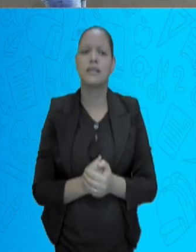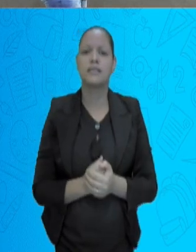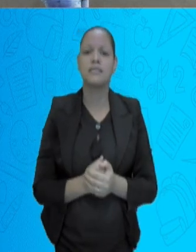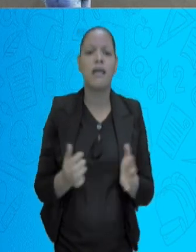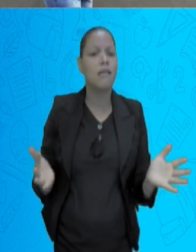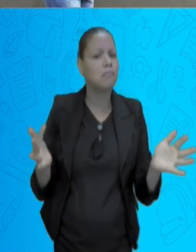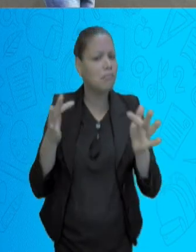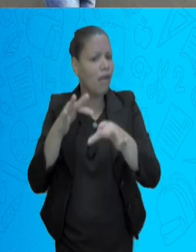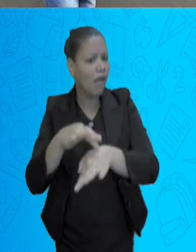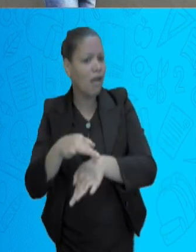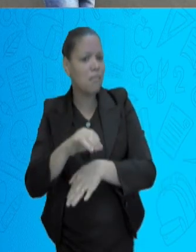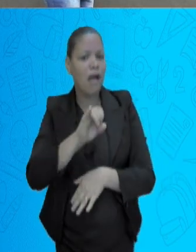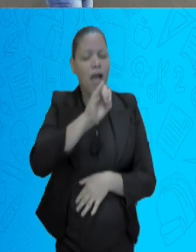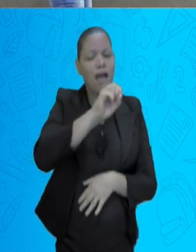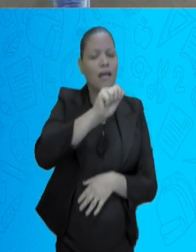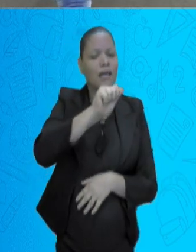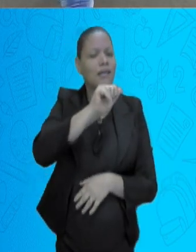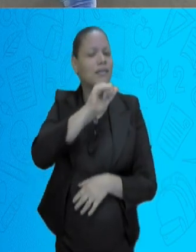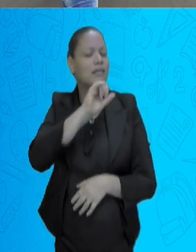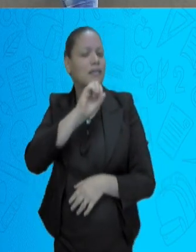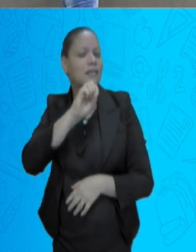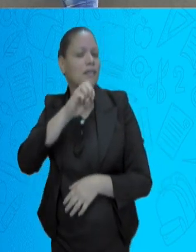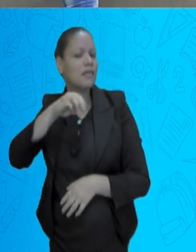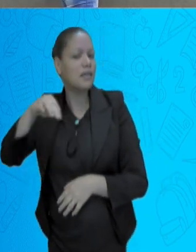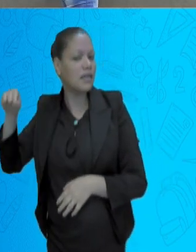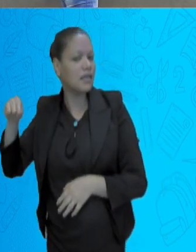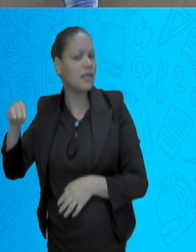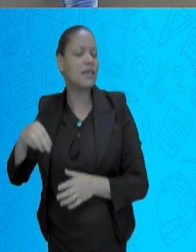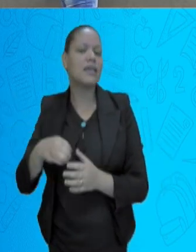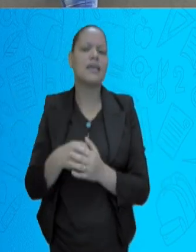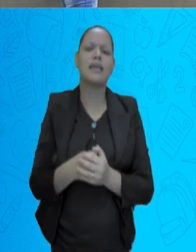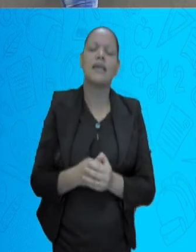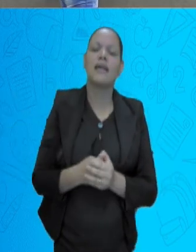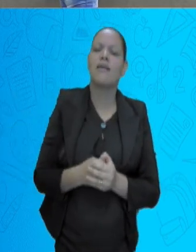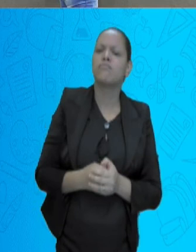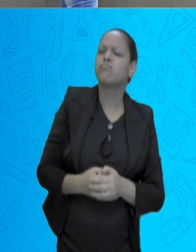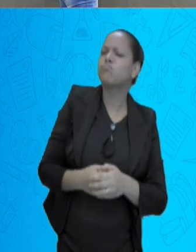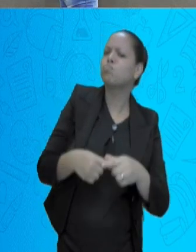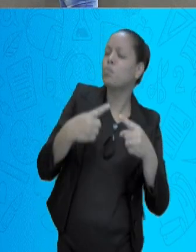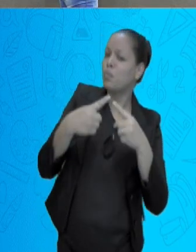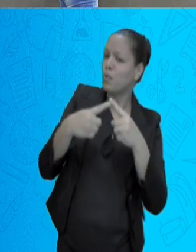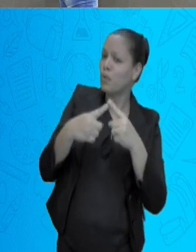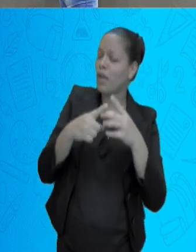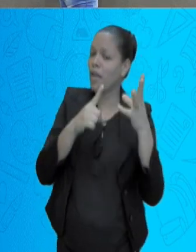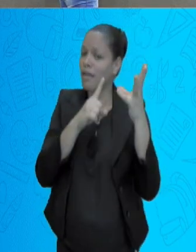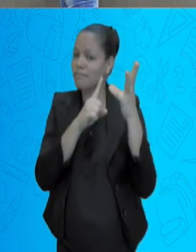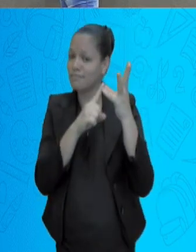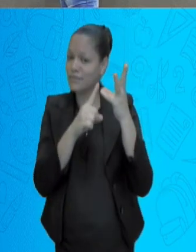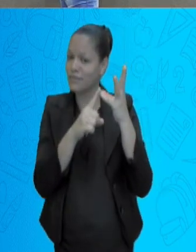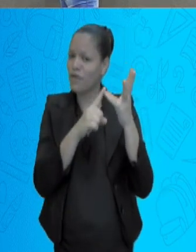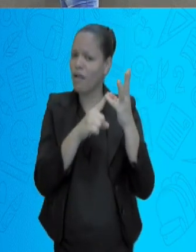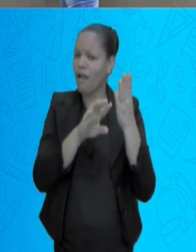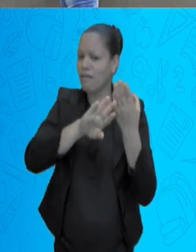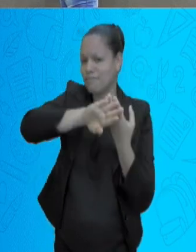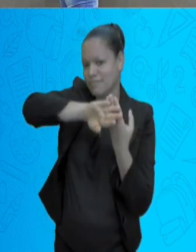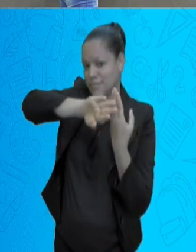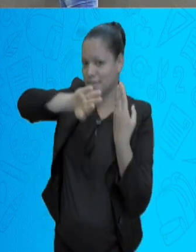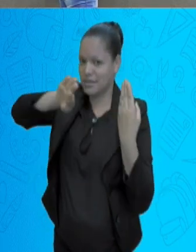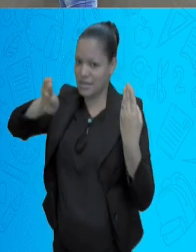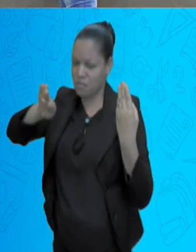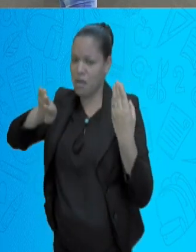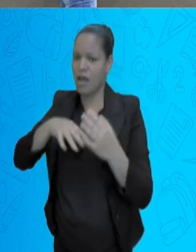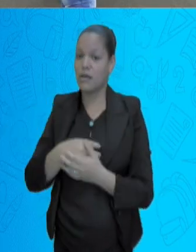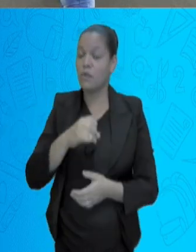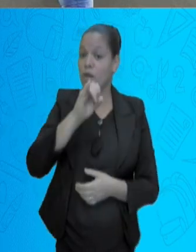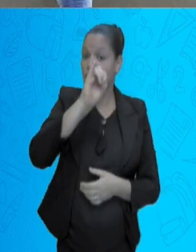iam, um hiato porque as vogais, ou o encontro de vogais, I e